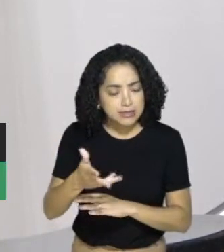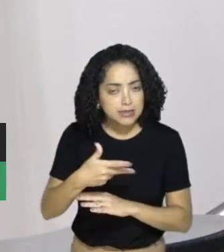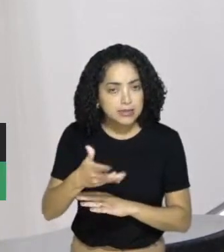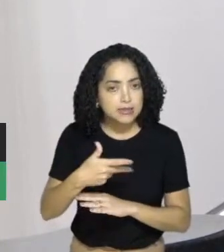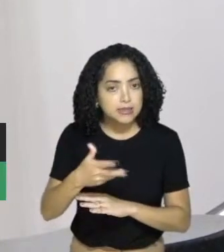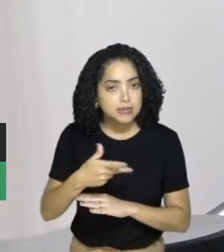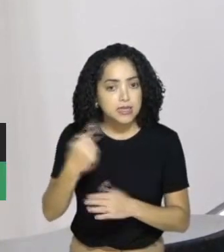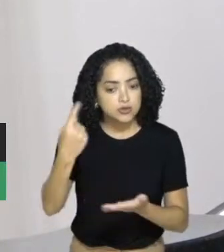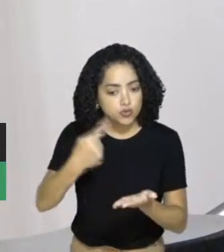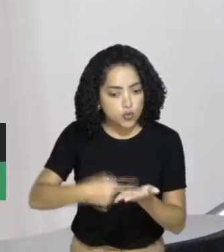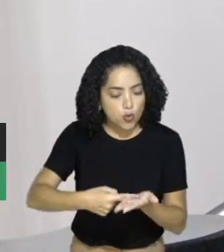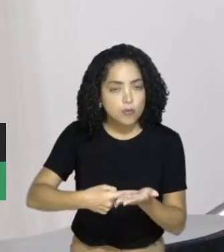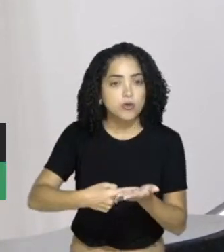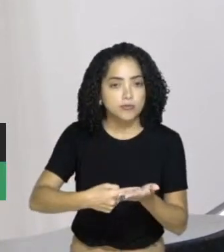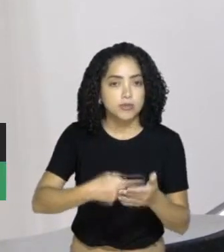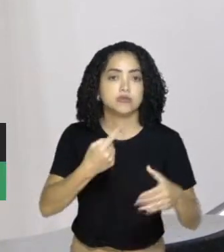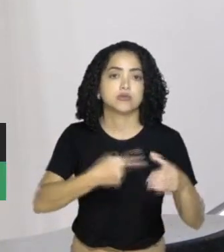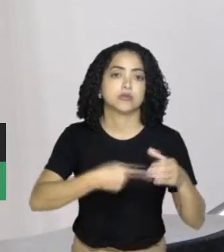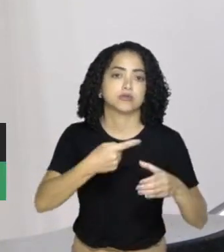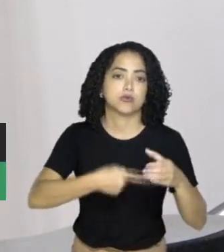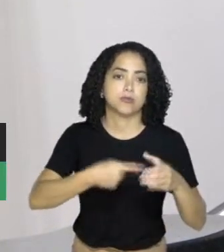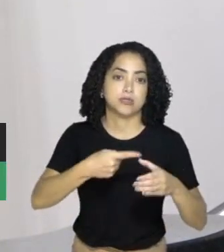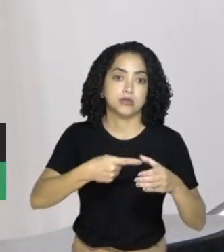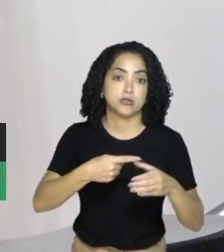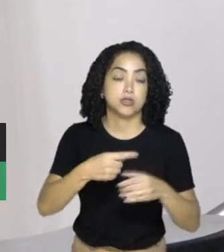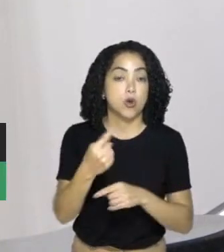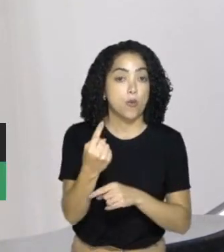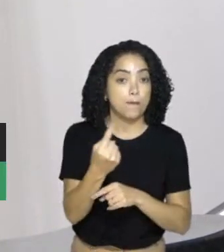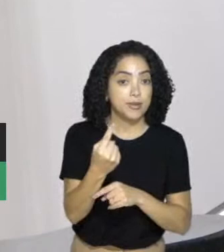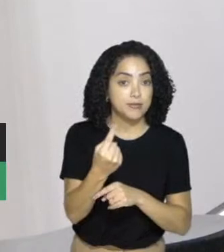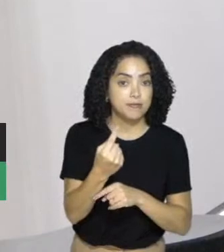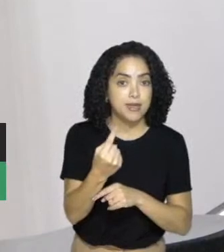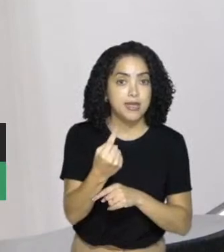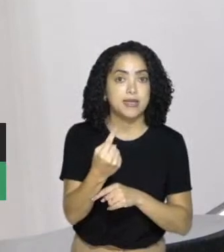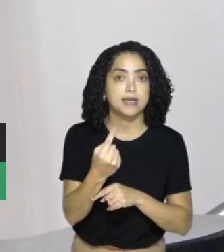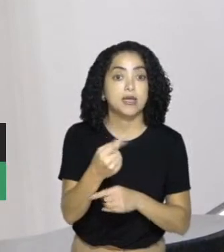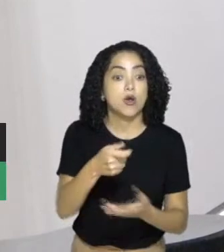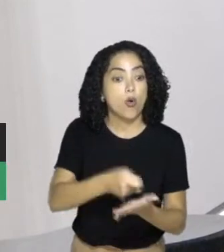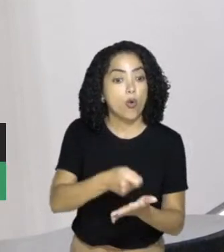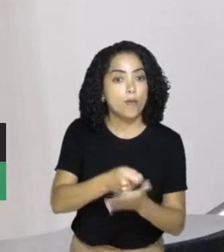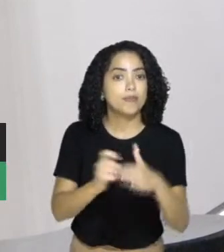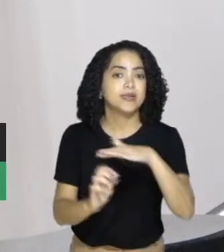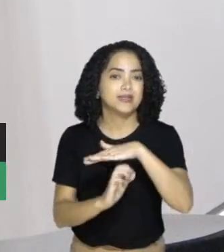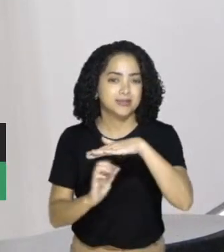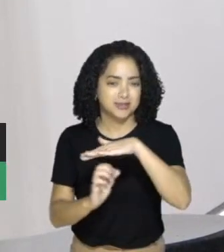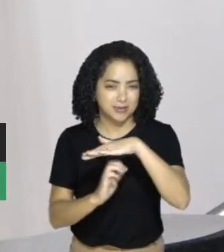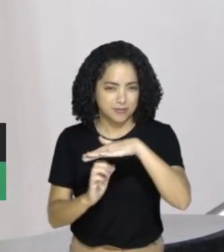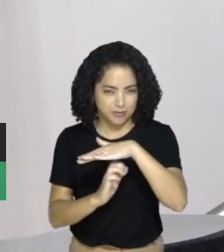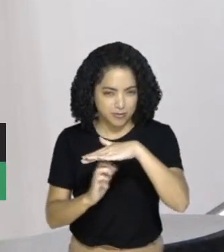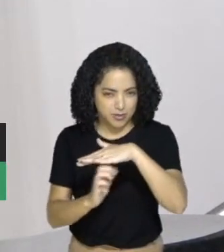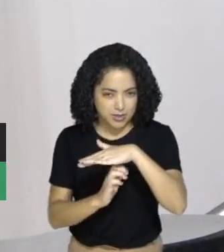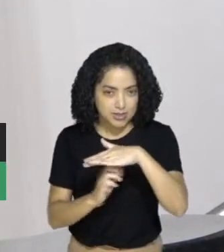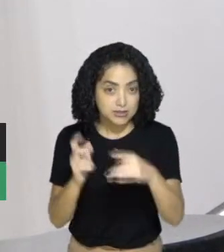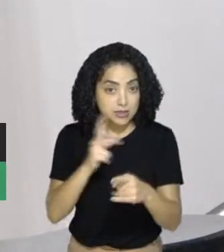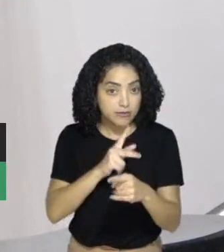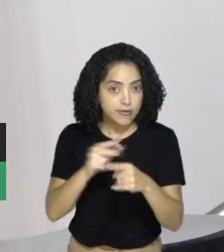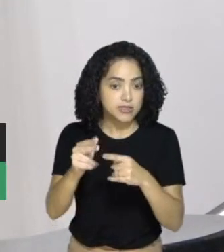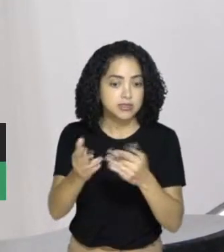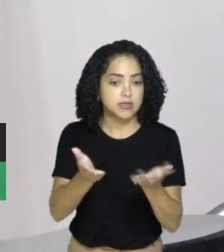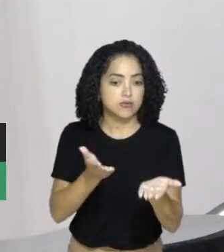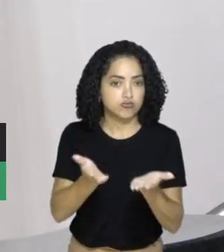compromisso das comissões. O primeiro projeto de lei obriga as empresas vencedoras de licitações a